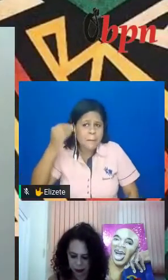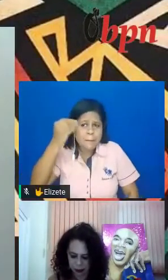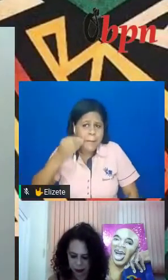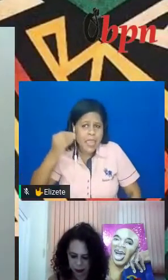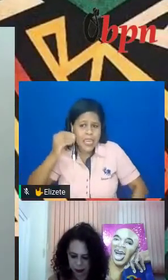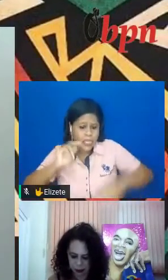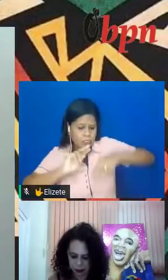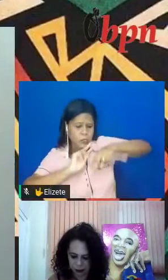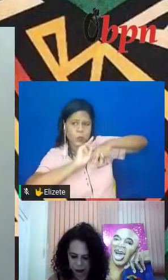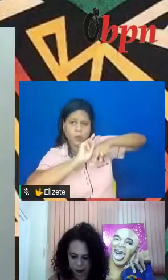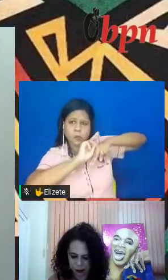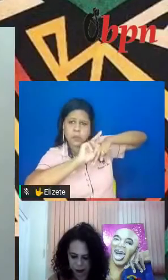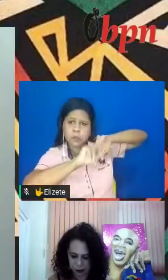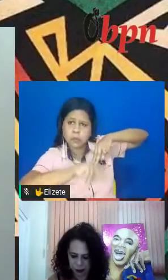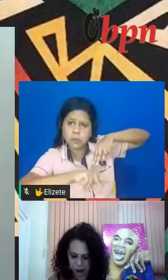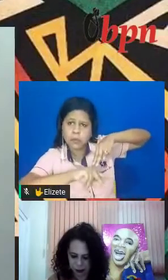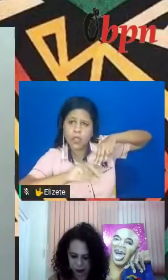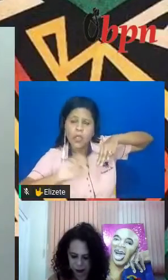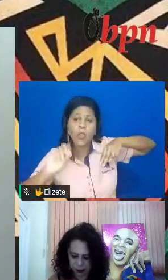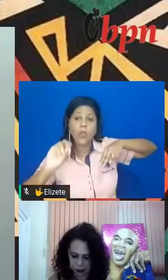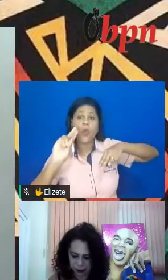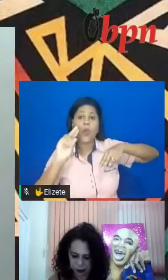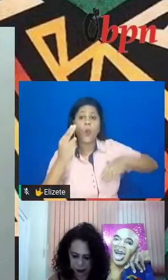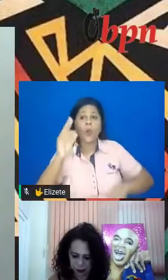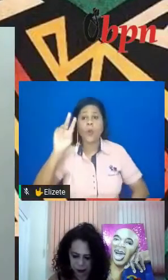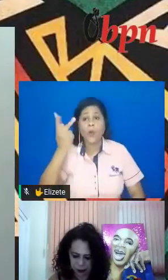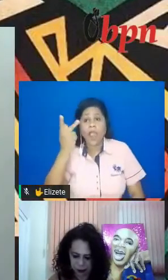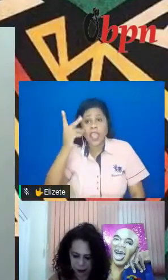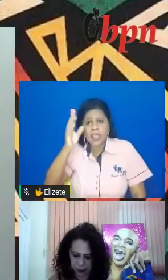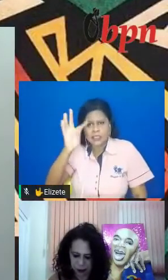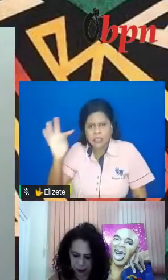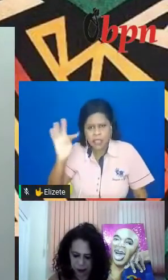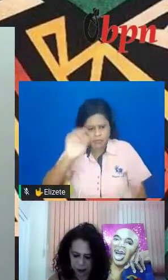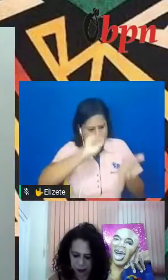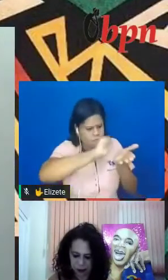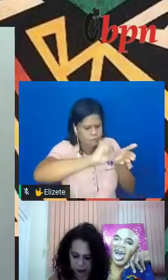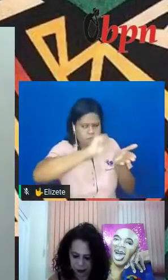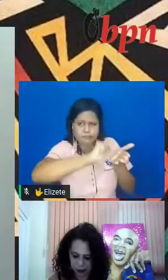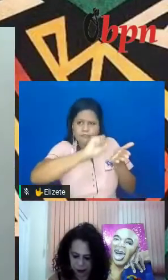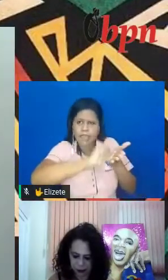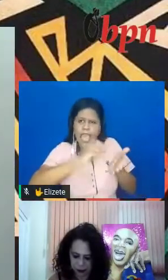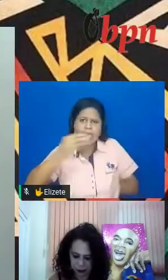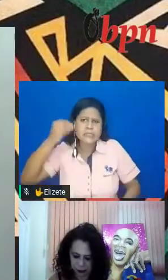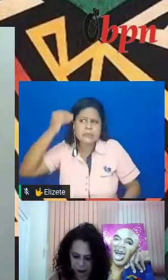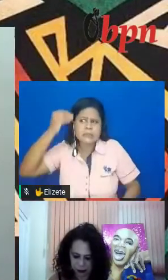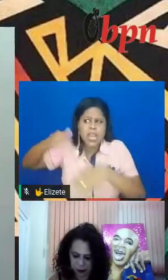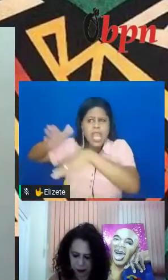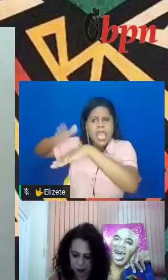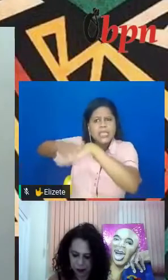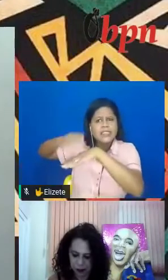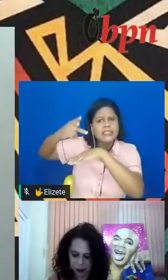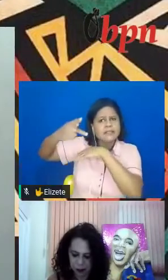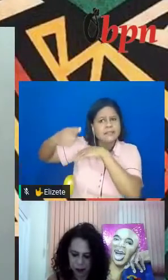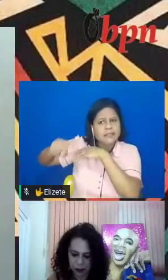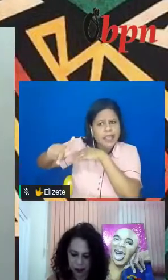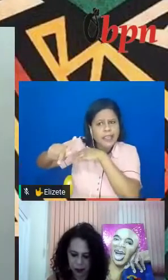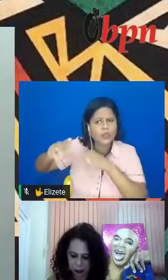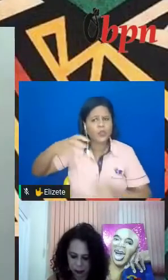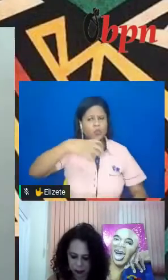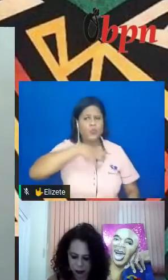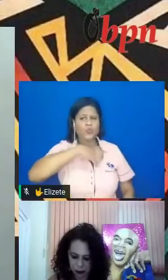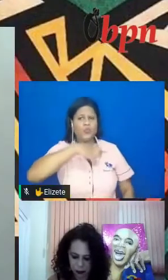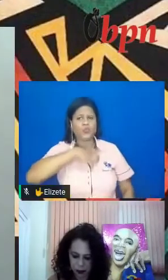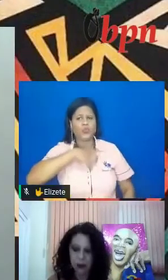ou os héteros vão escrever essa experiência homoafetiva de maneira que não